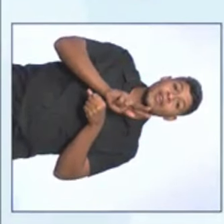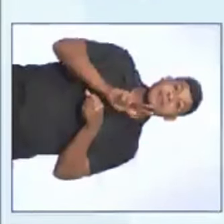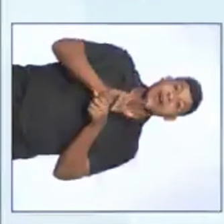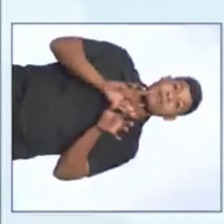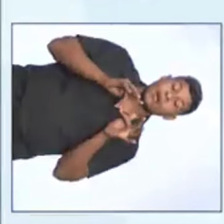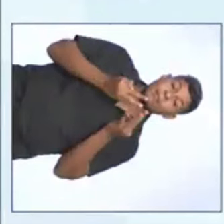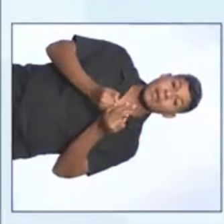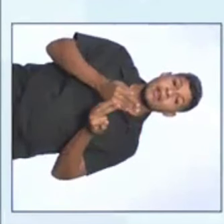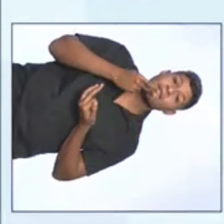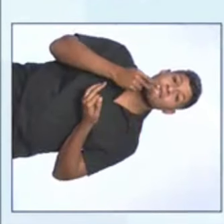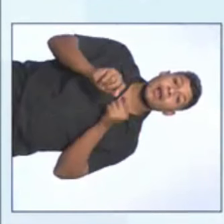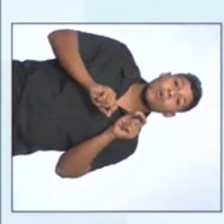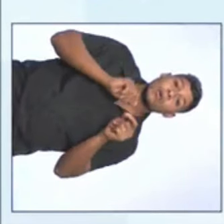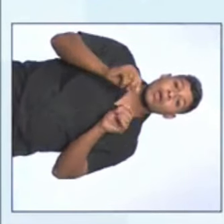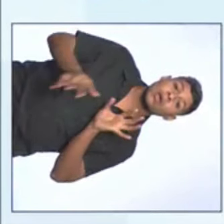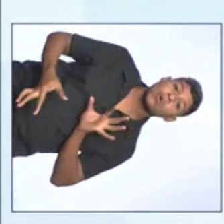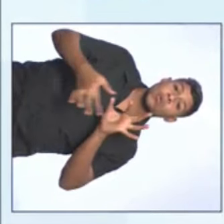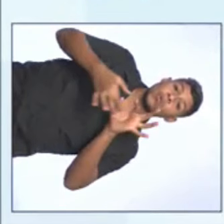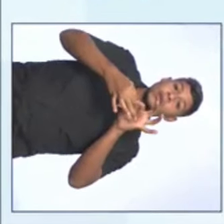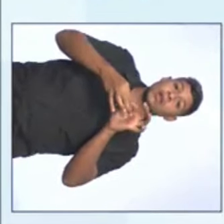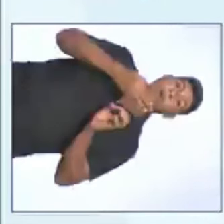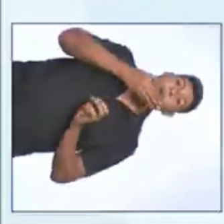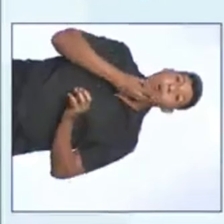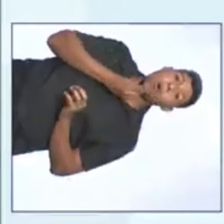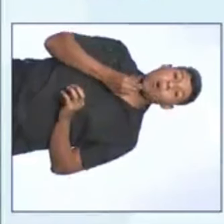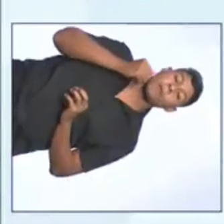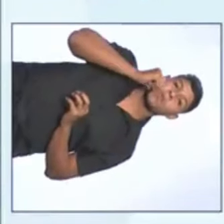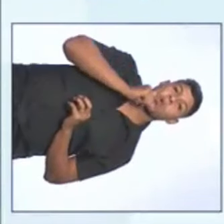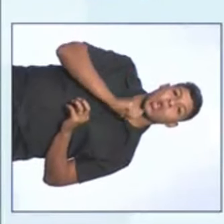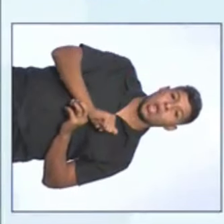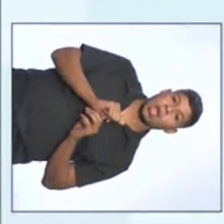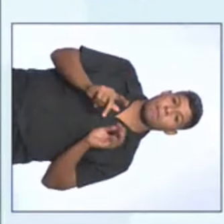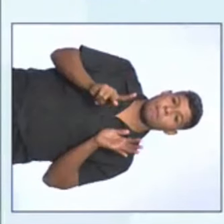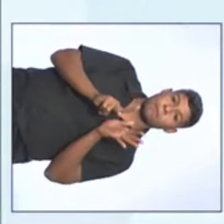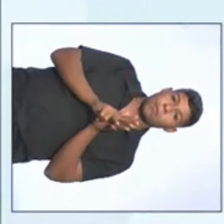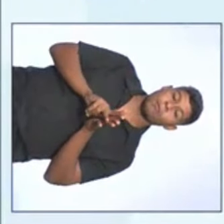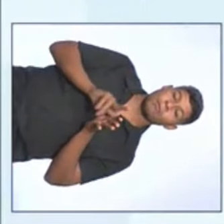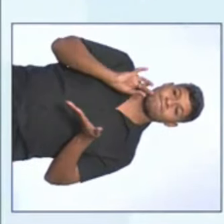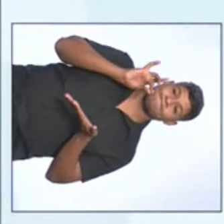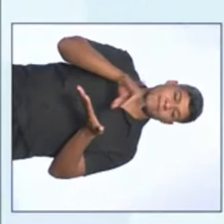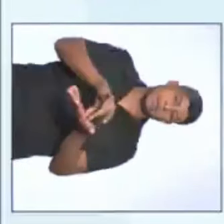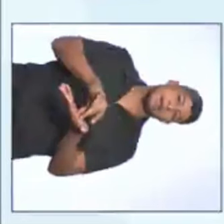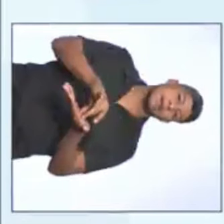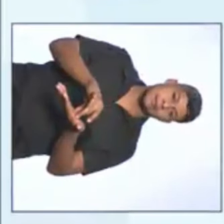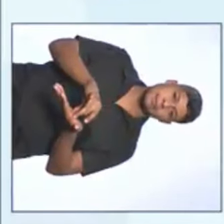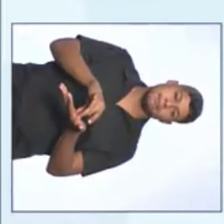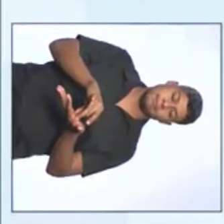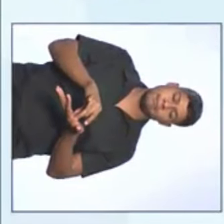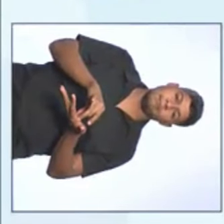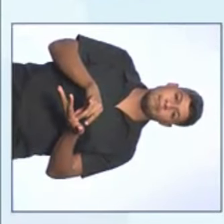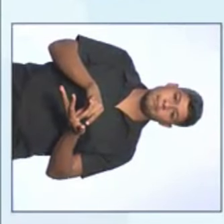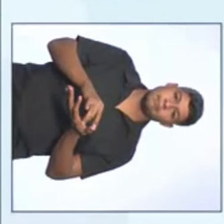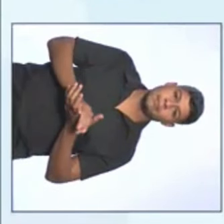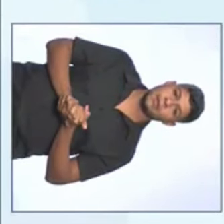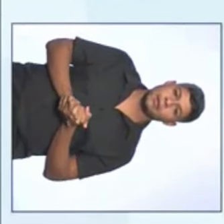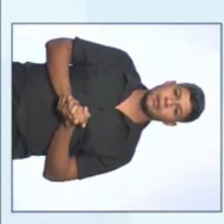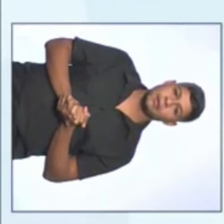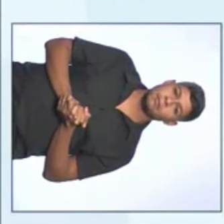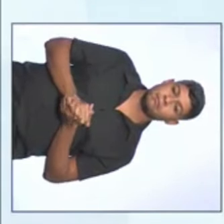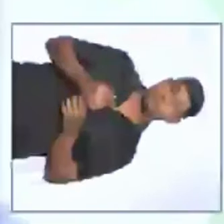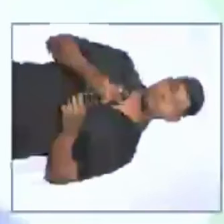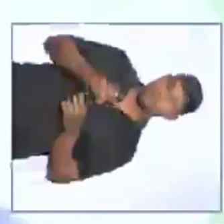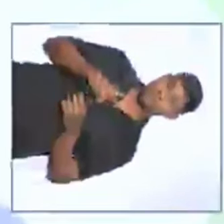e ele fala que é a união estável entre um homem e uma mulher como entidade de família, tá? Eu vou